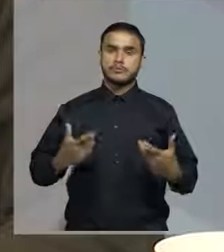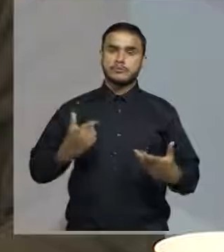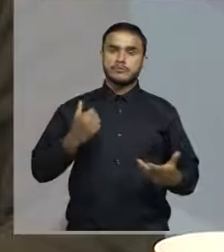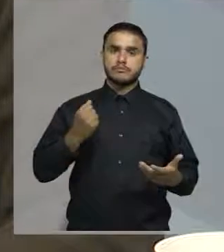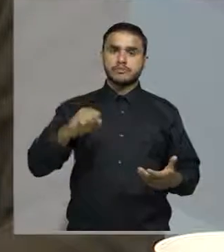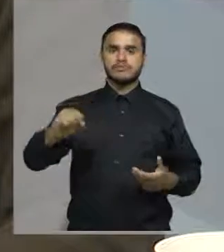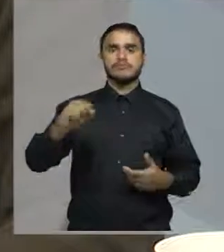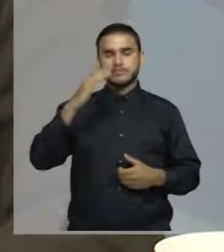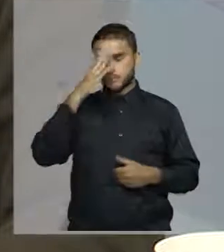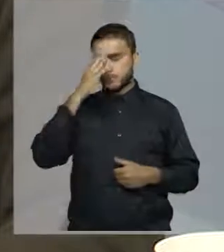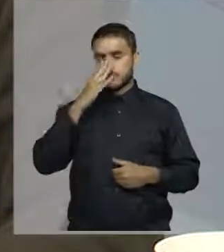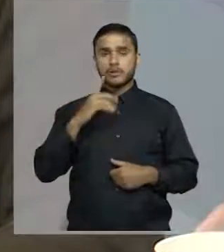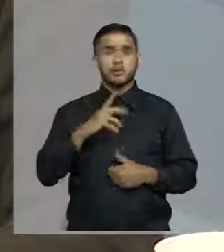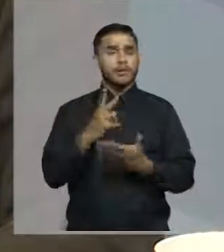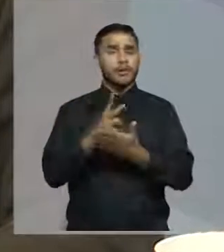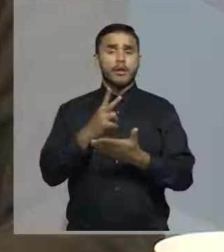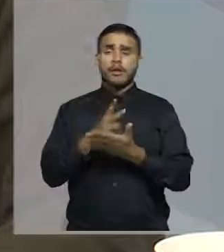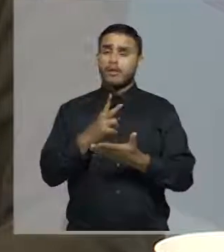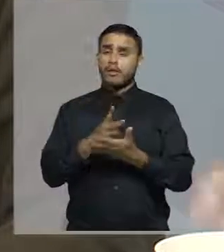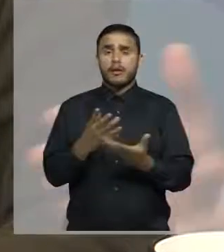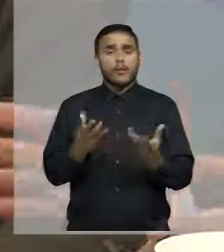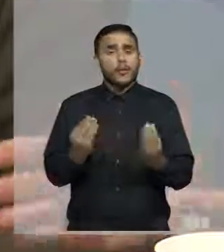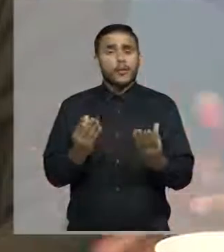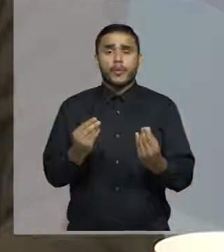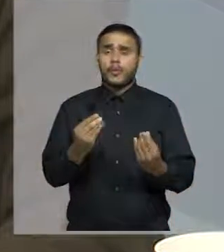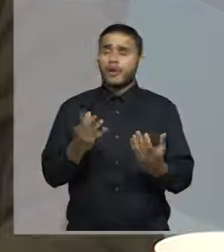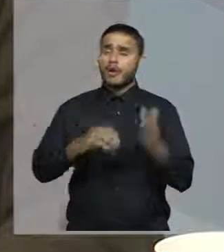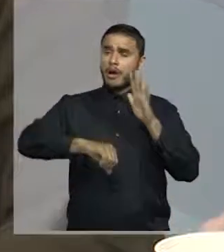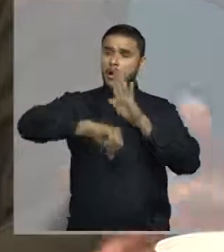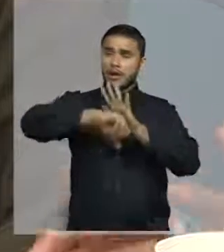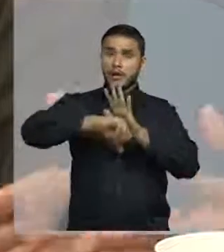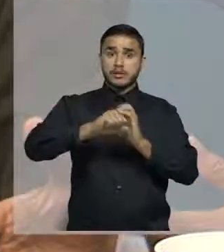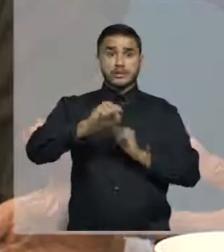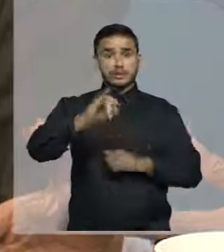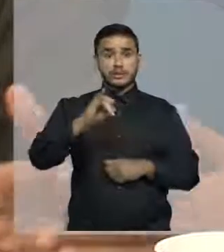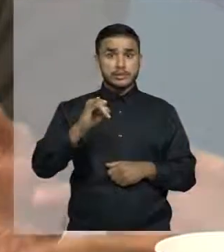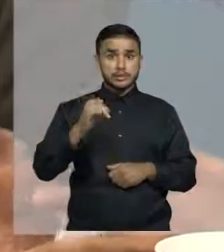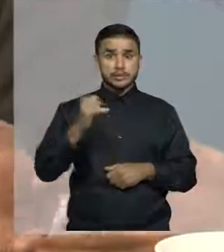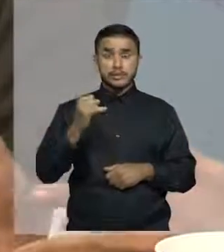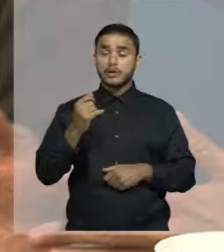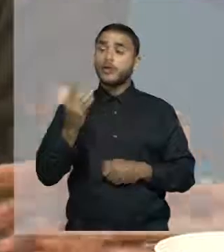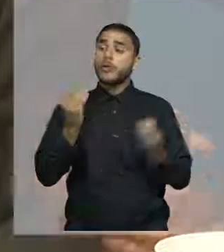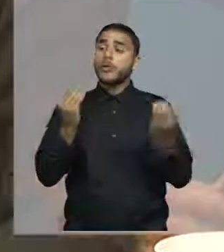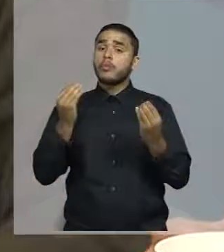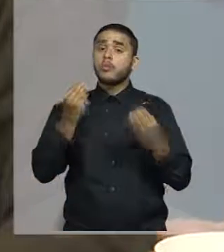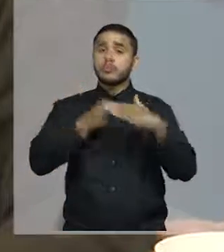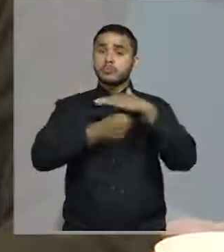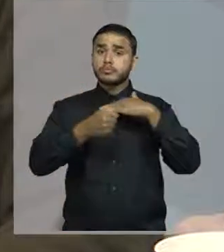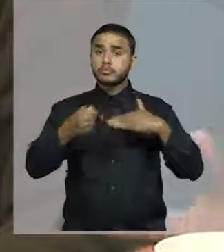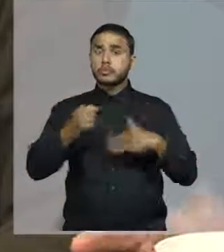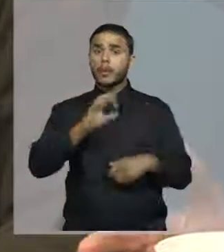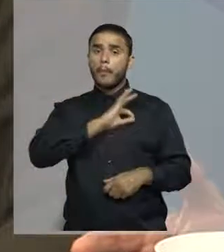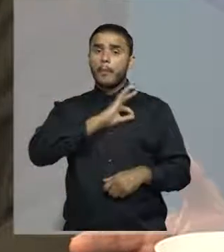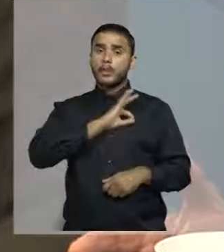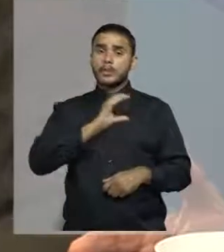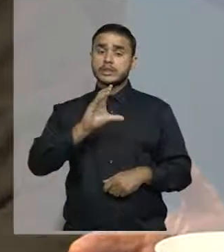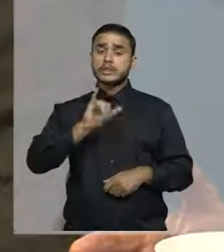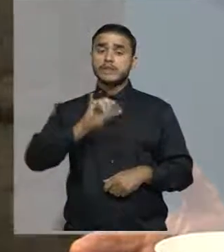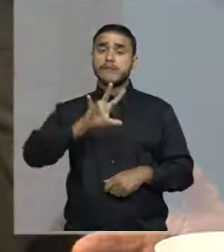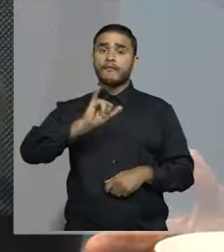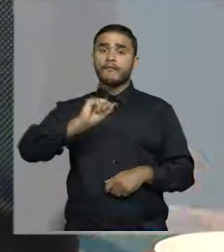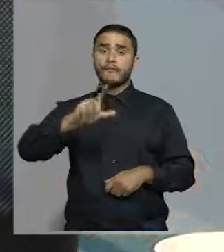crime. E sem a polícia judiciária, chamada polícia civil, que investiga e produz prova, não há